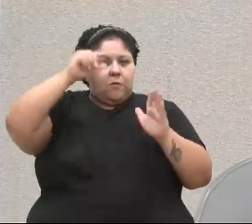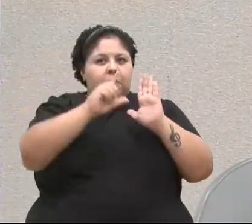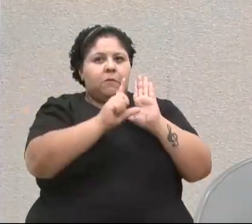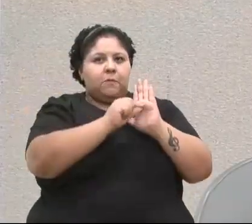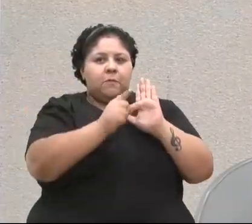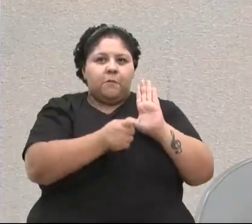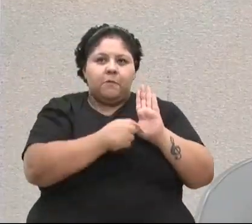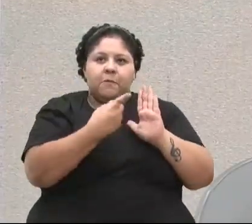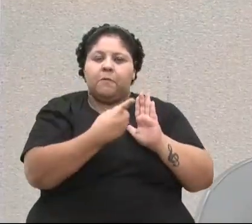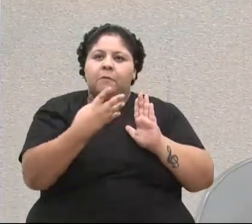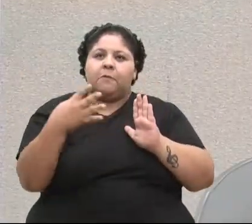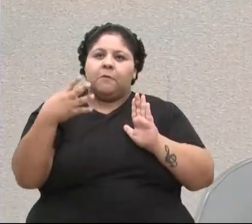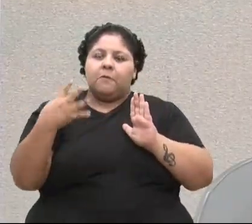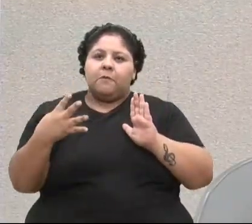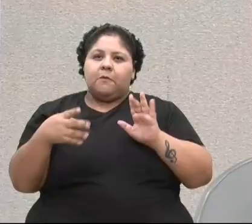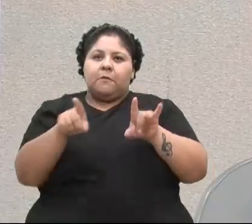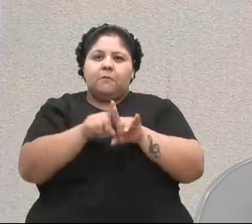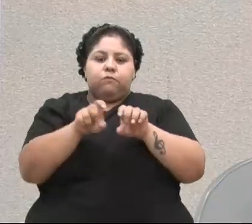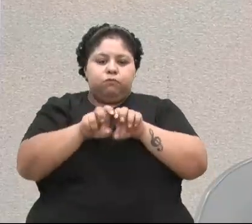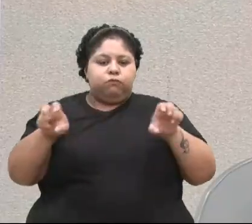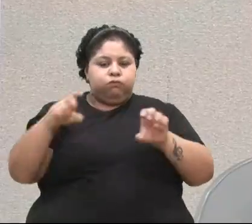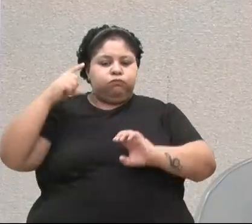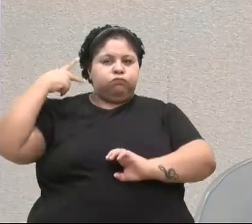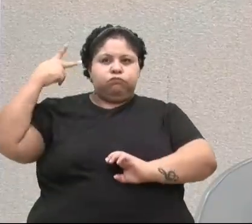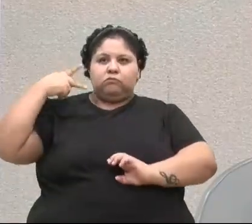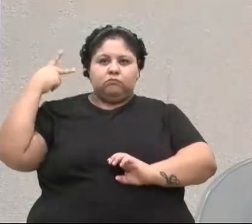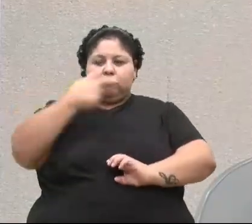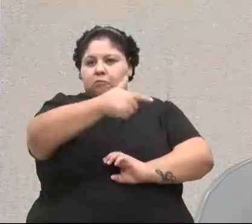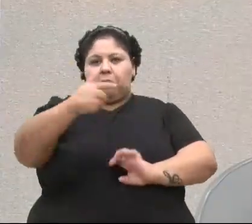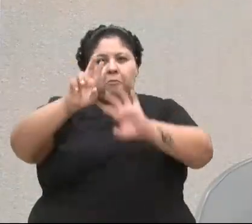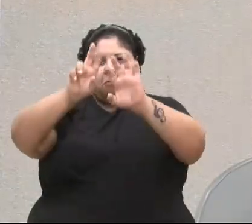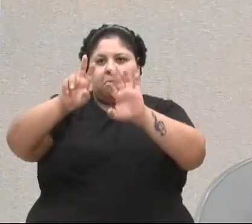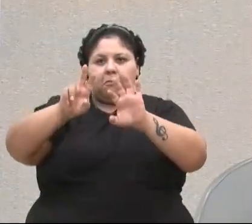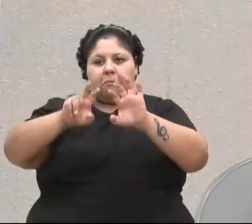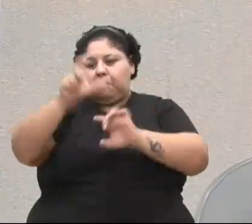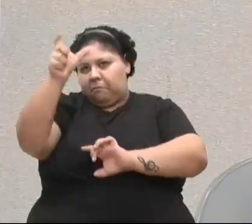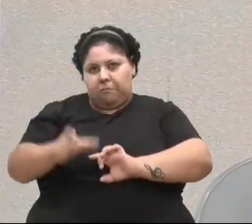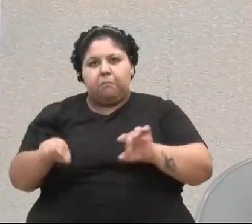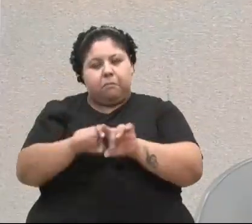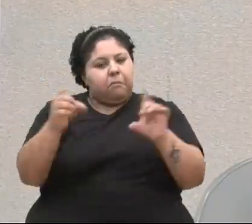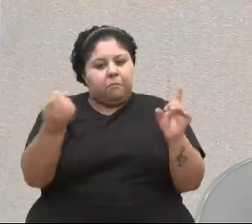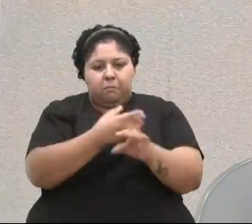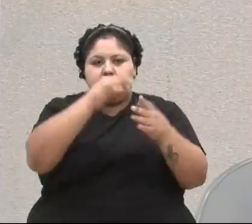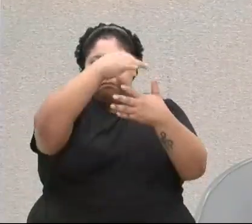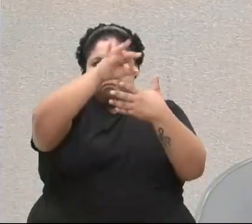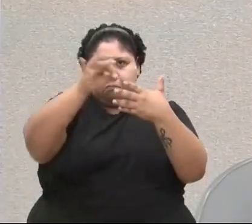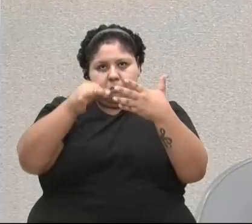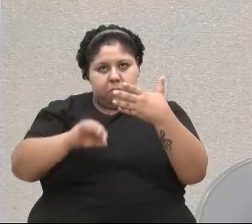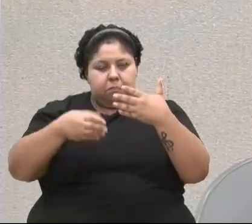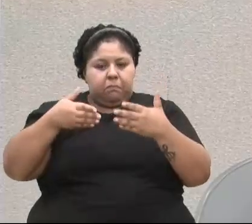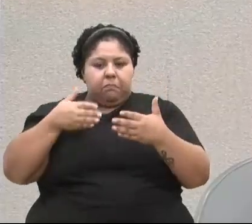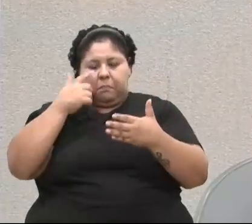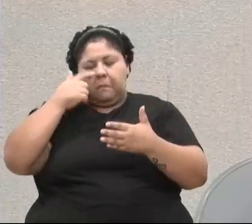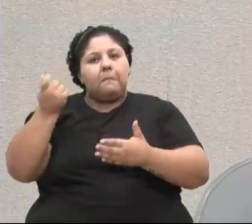144, caberá a qualquer vereador, bancada ou comissão, salvo disposição em contrário. Completa os requisitos necessários na iniciativa de